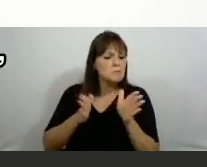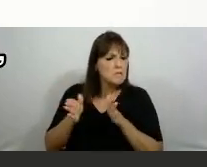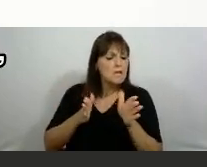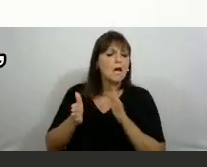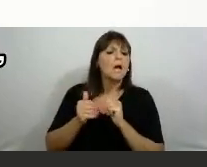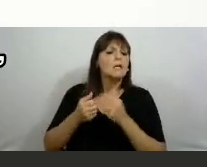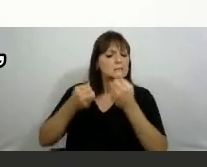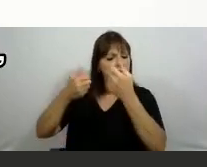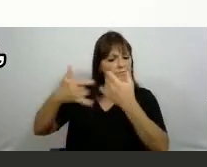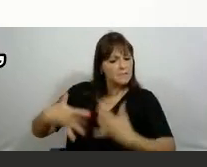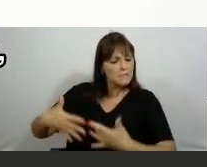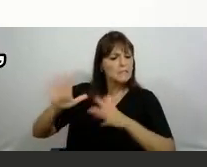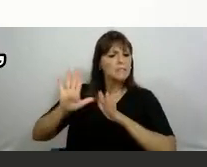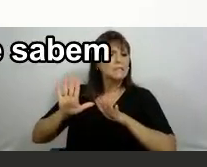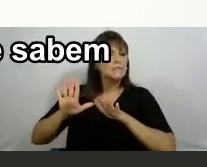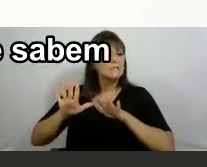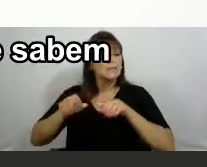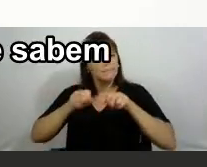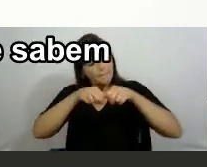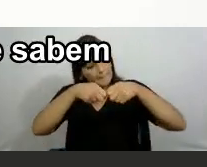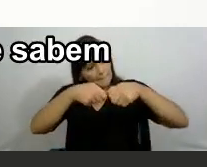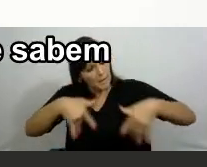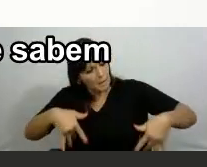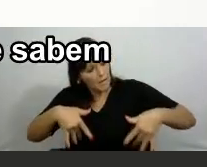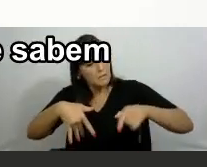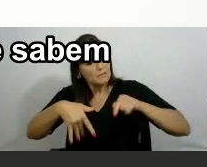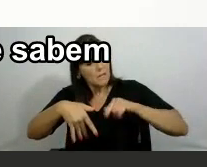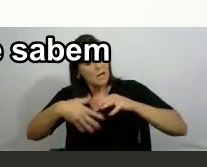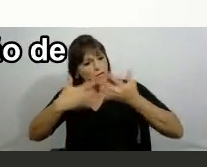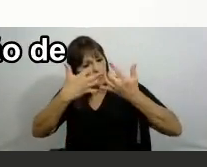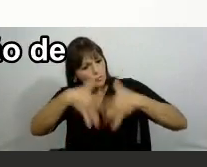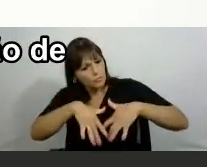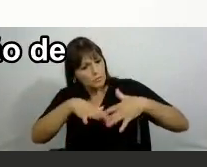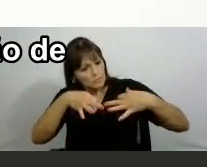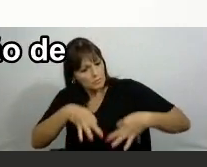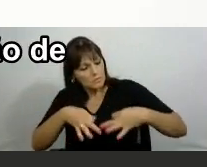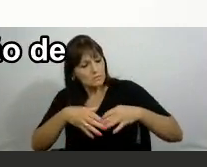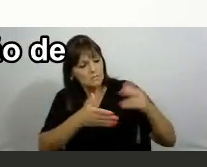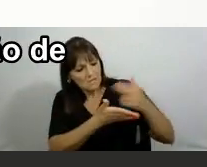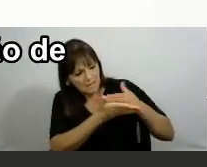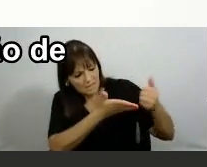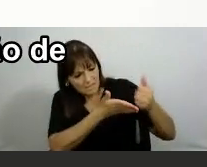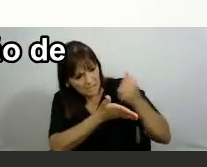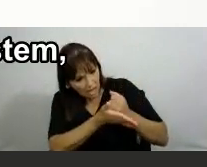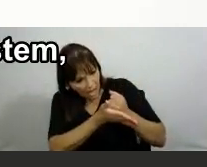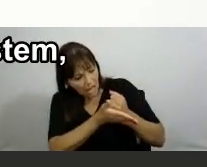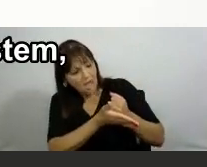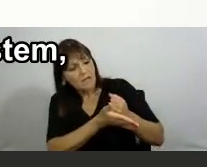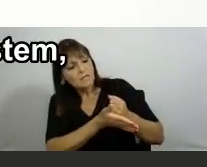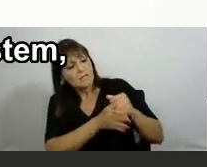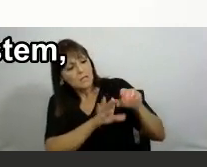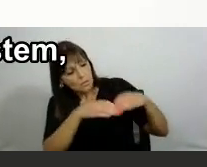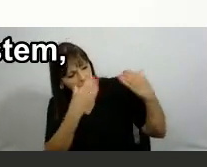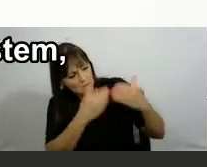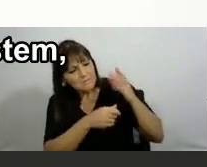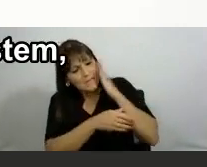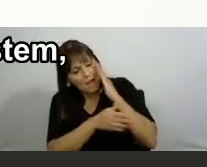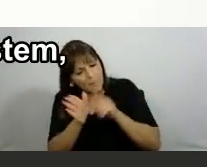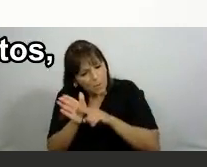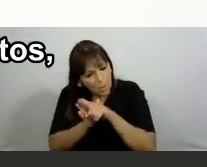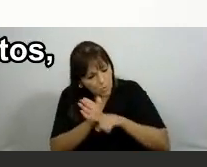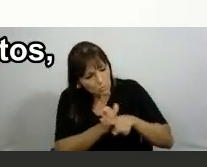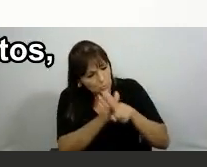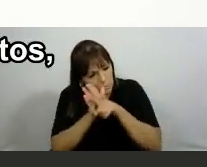está funcionando ali redondo, se os designers da comunidade sabem consultar essa documentação de acessibilidade do